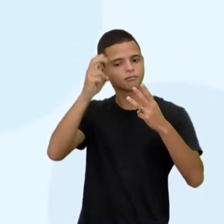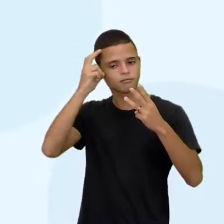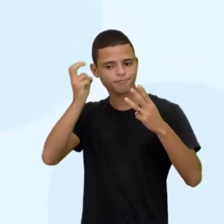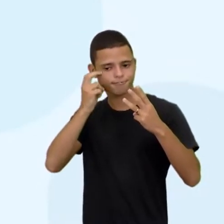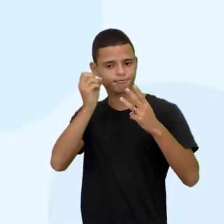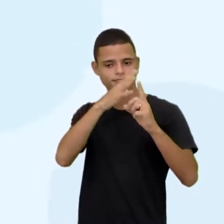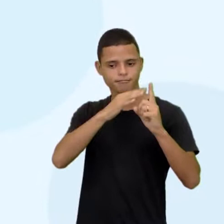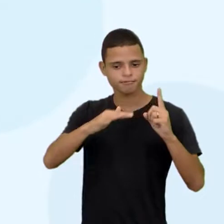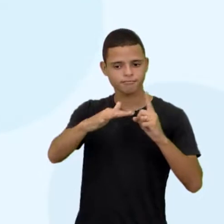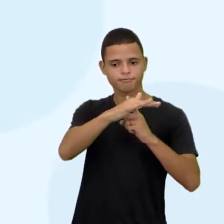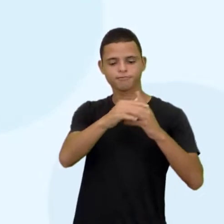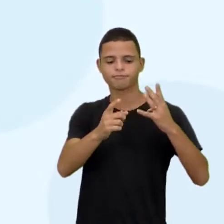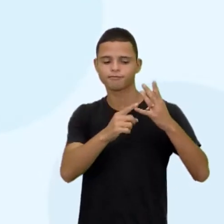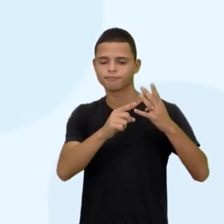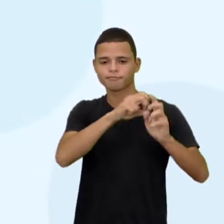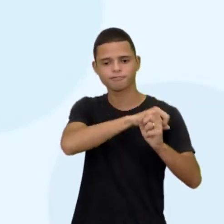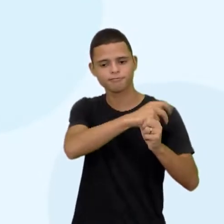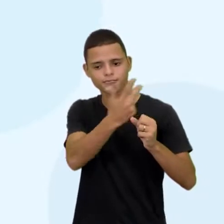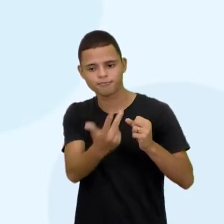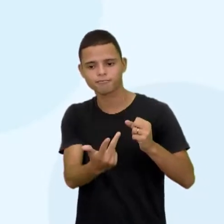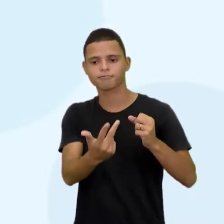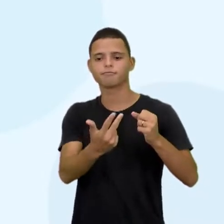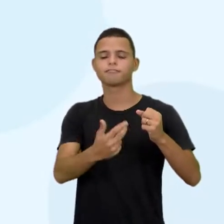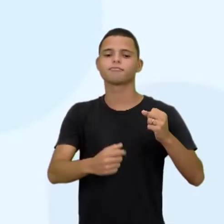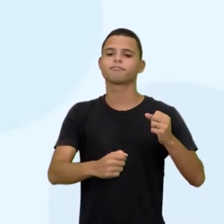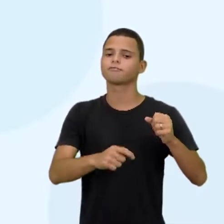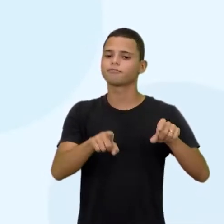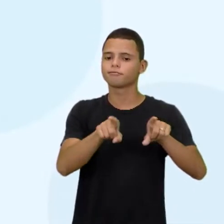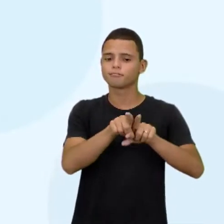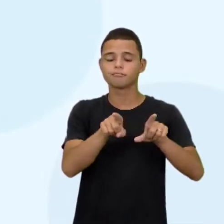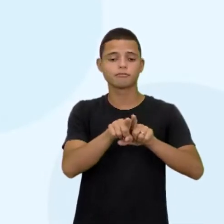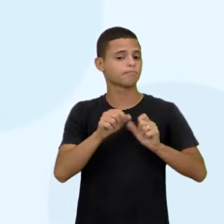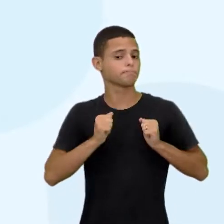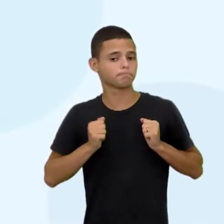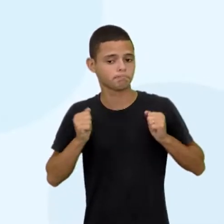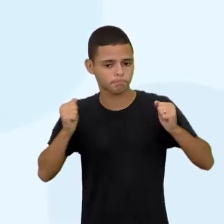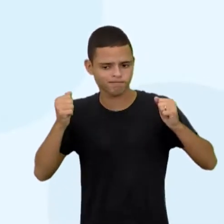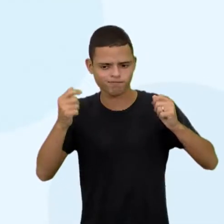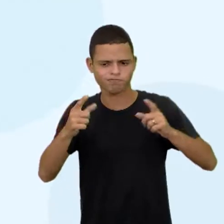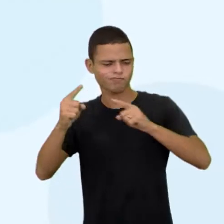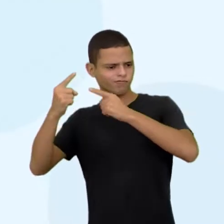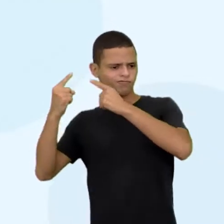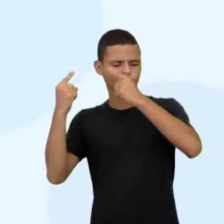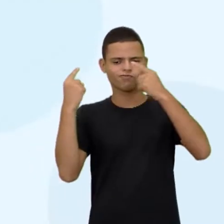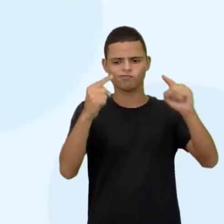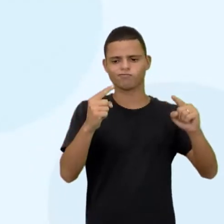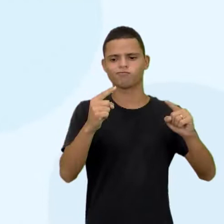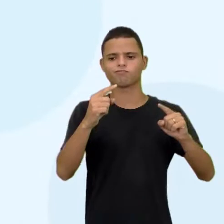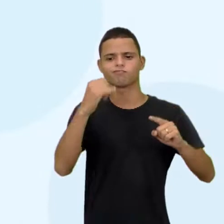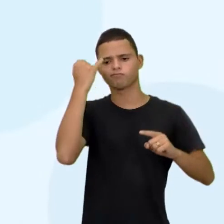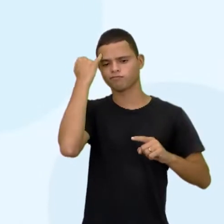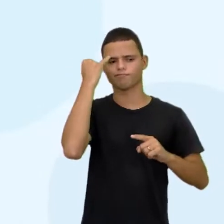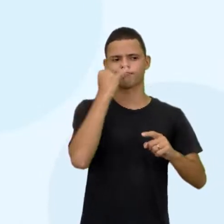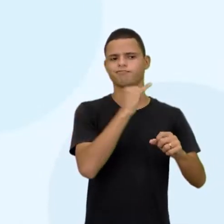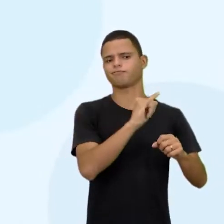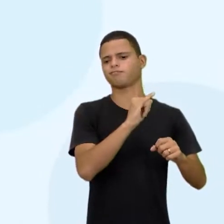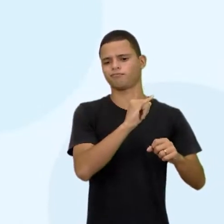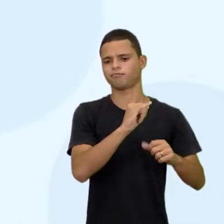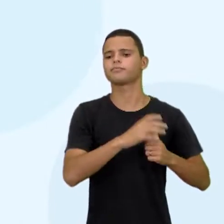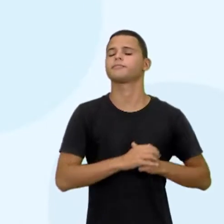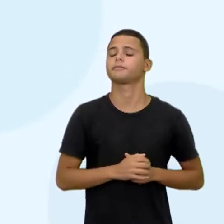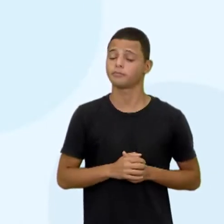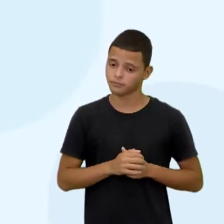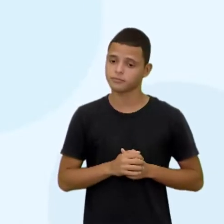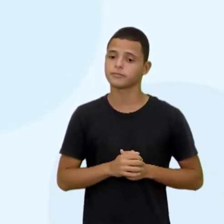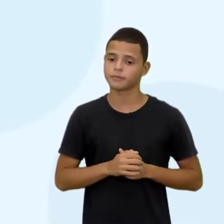social, variável, heterogêneo e agir no enfrentamento de preconceitos. Isso mesmo. E aí,